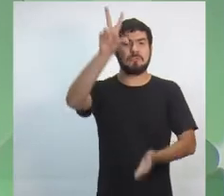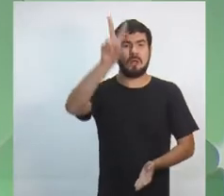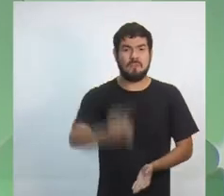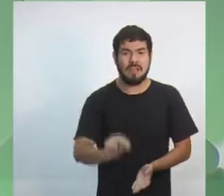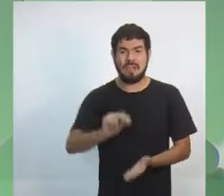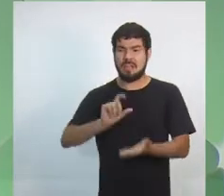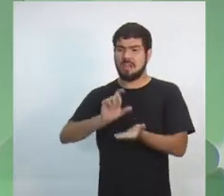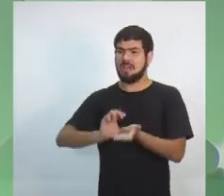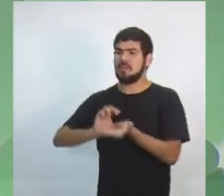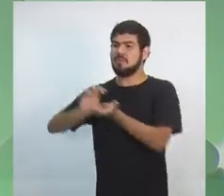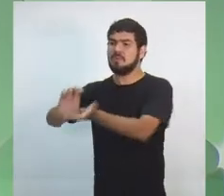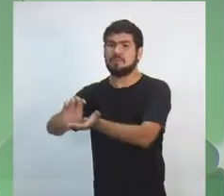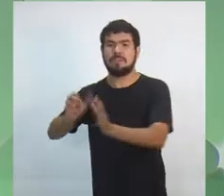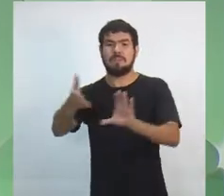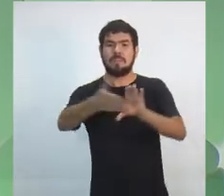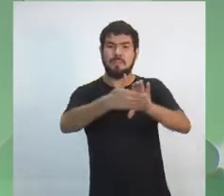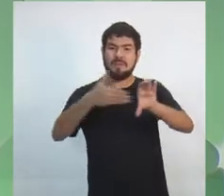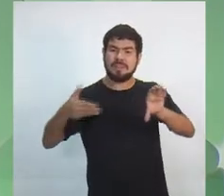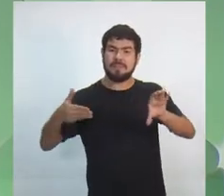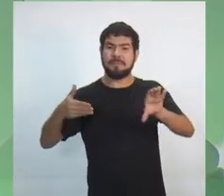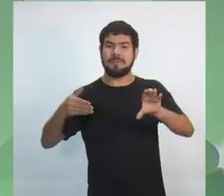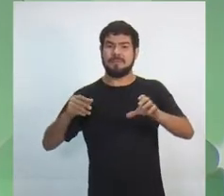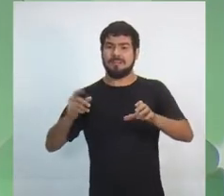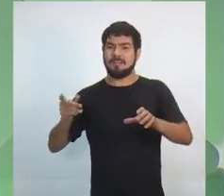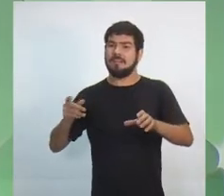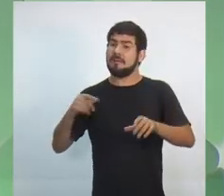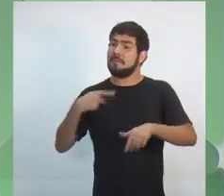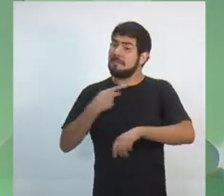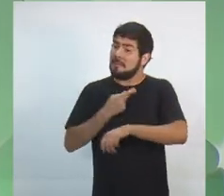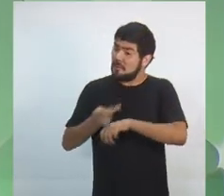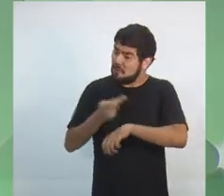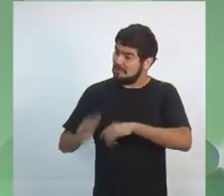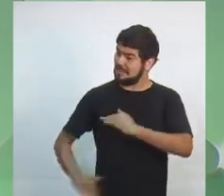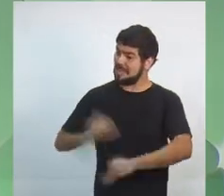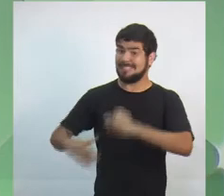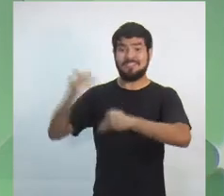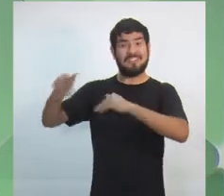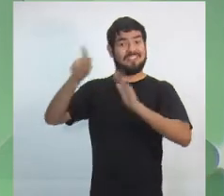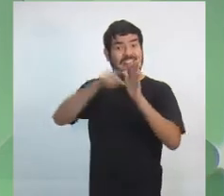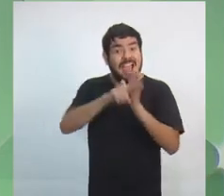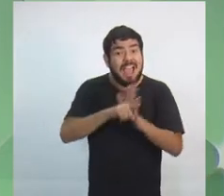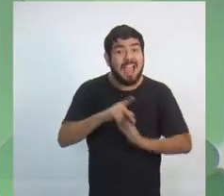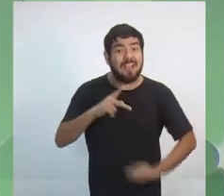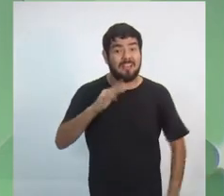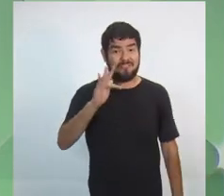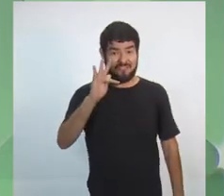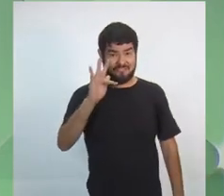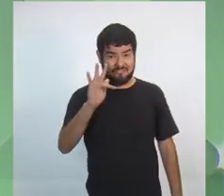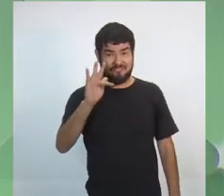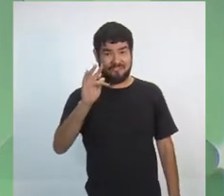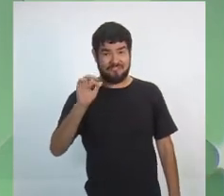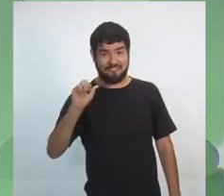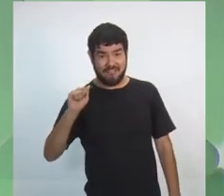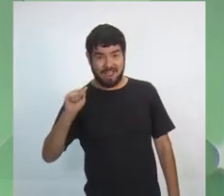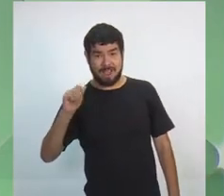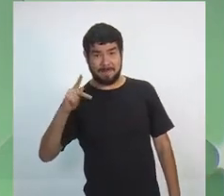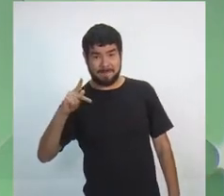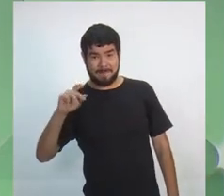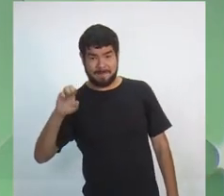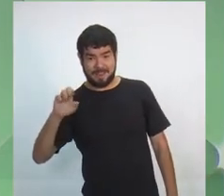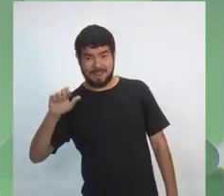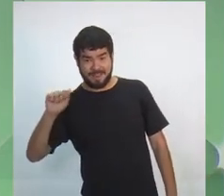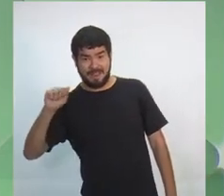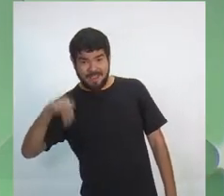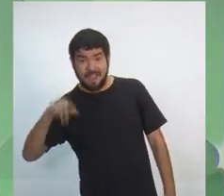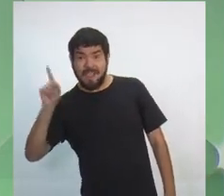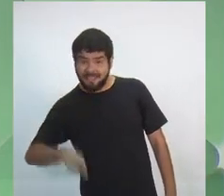Embrapa, portanto, procurando desenvolver tecnicamente isso. A FAPEAM, que é um instrumento importante para